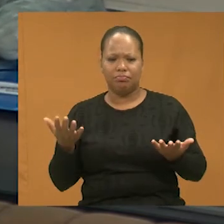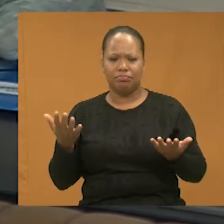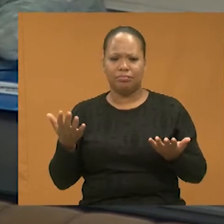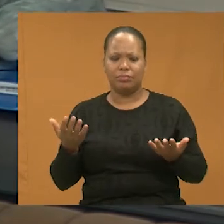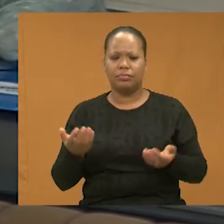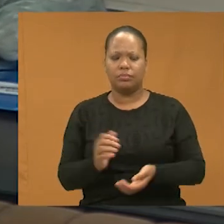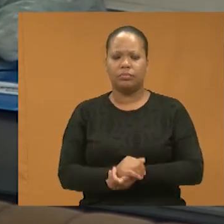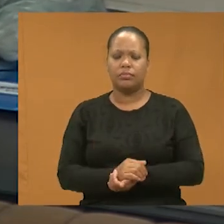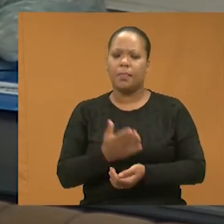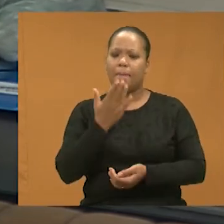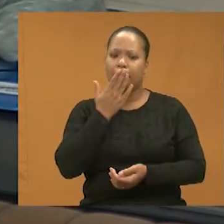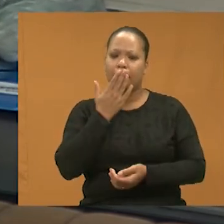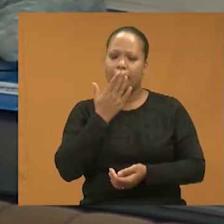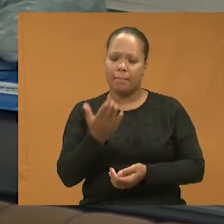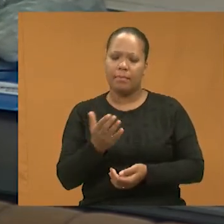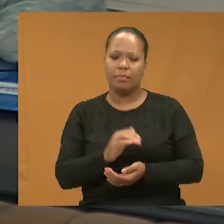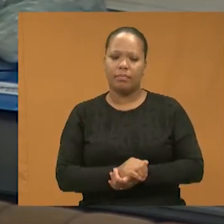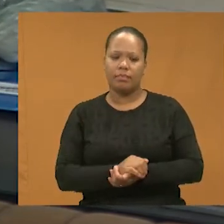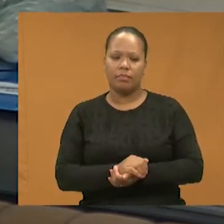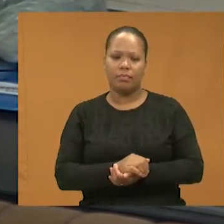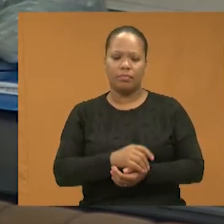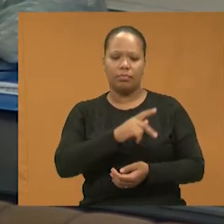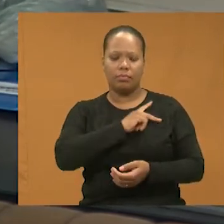que eu quero morrer não no escuro, no claro lá.